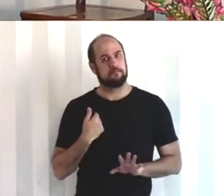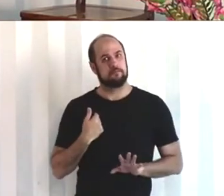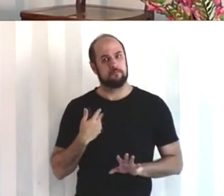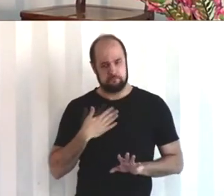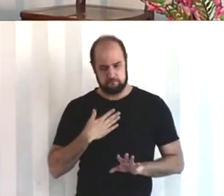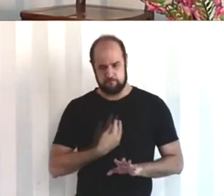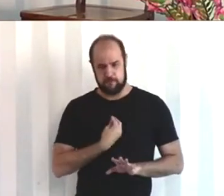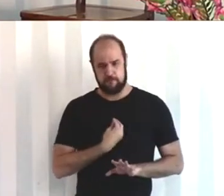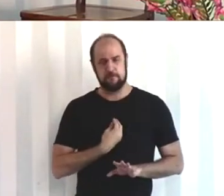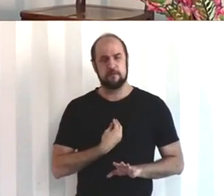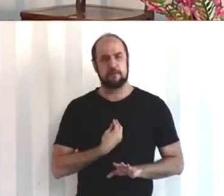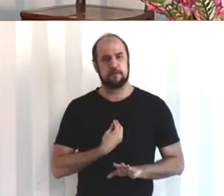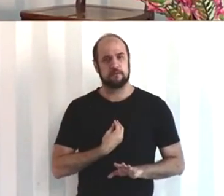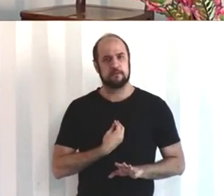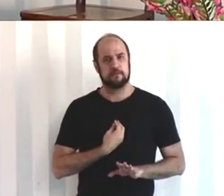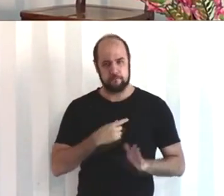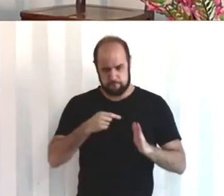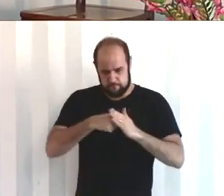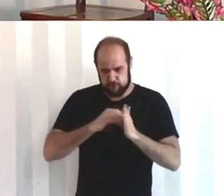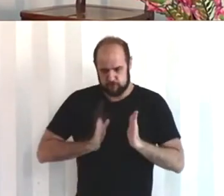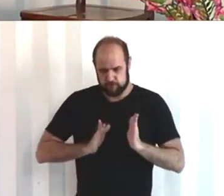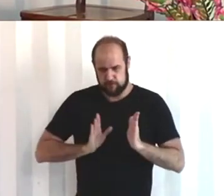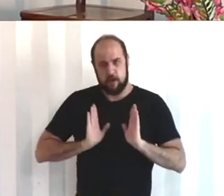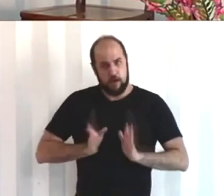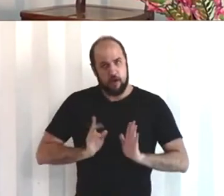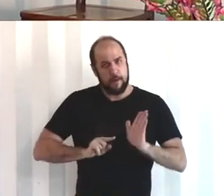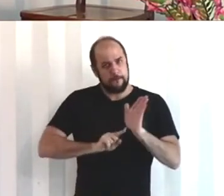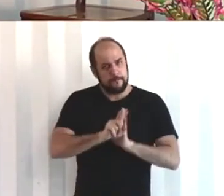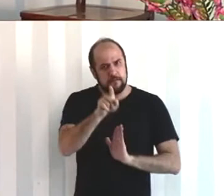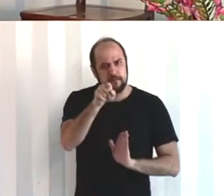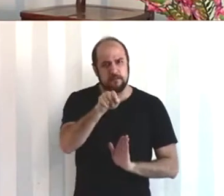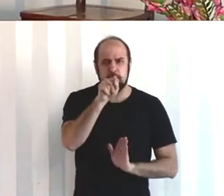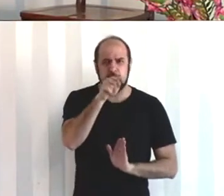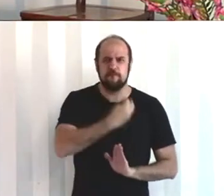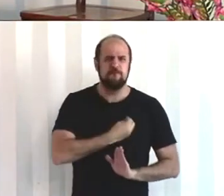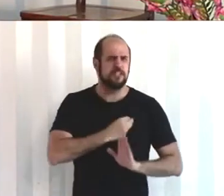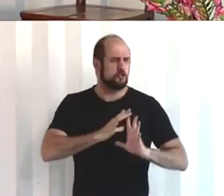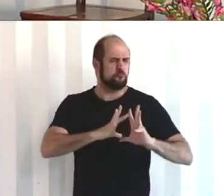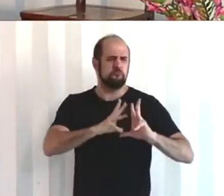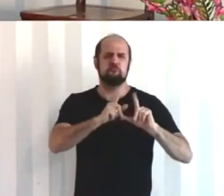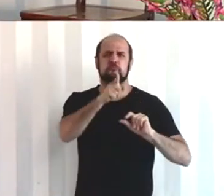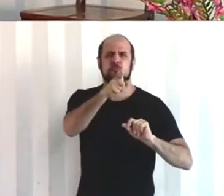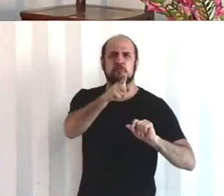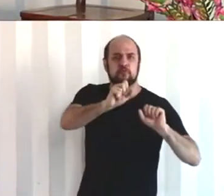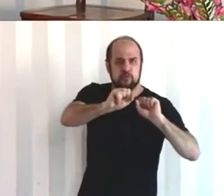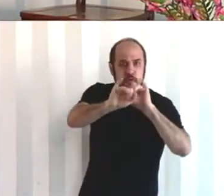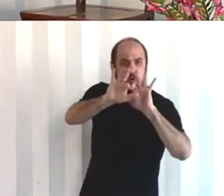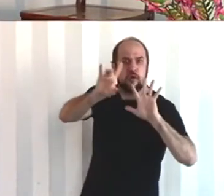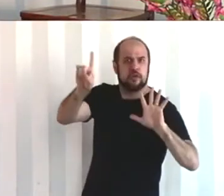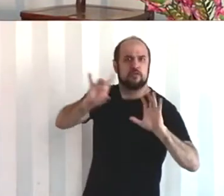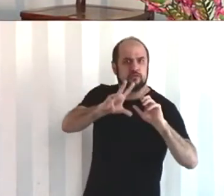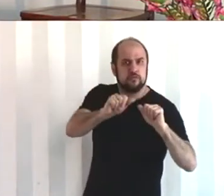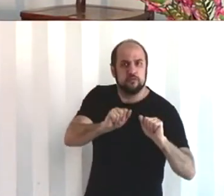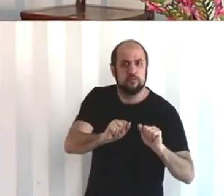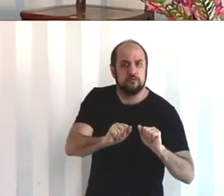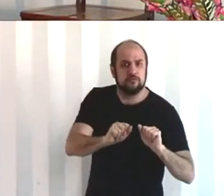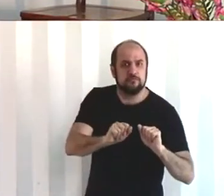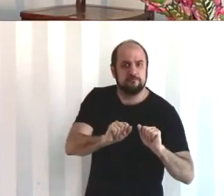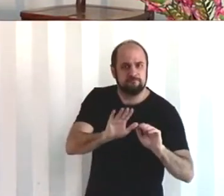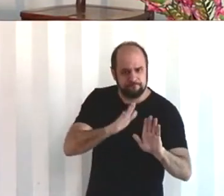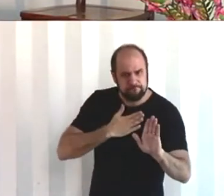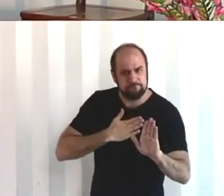meu coração: tudo que você faz é para a glória de Deus? Não tenha pressa de responder, não.